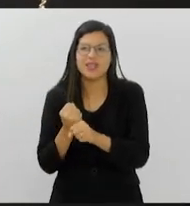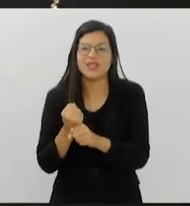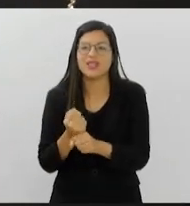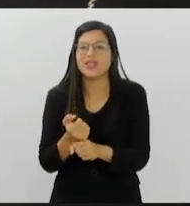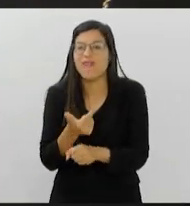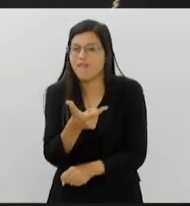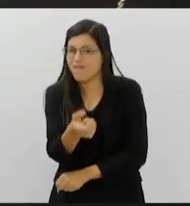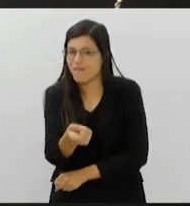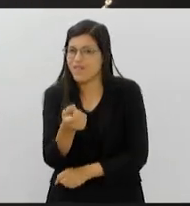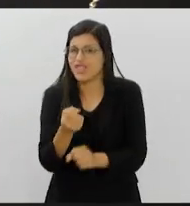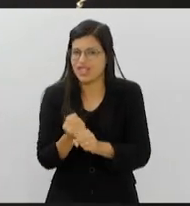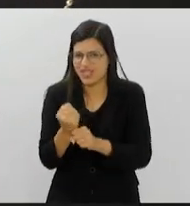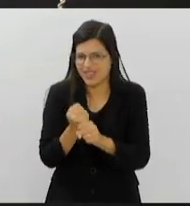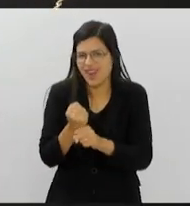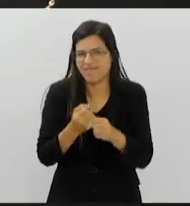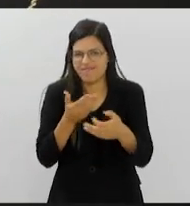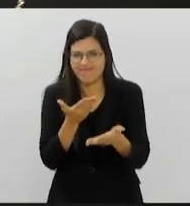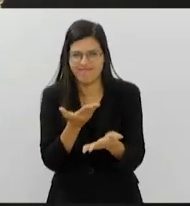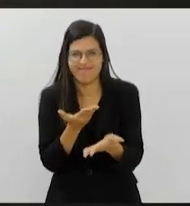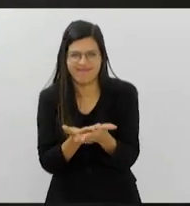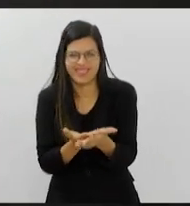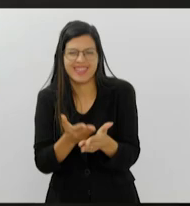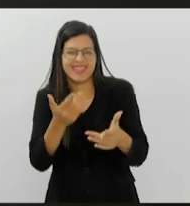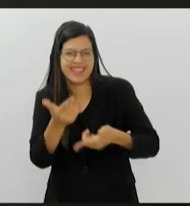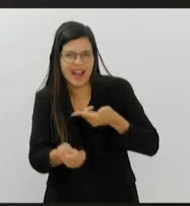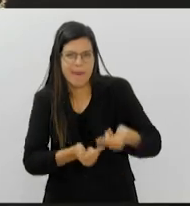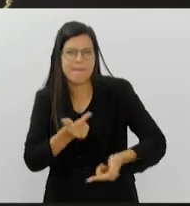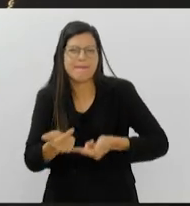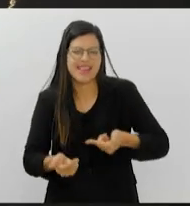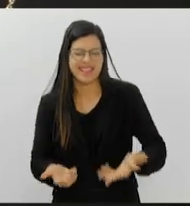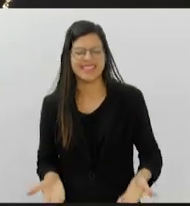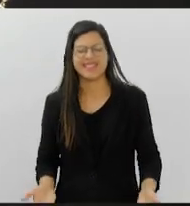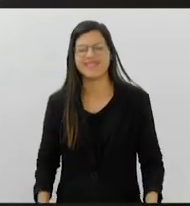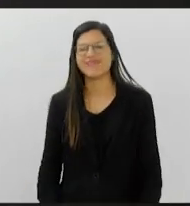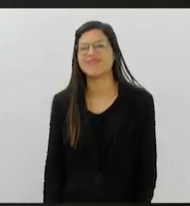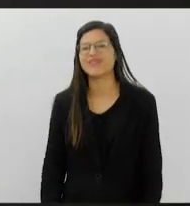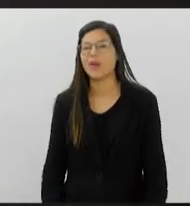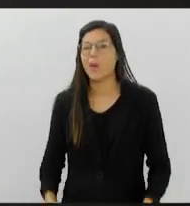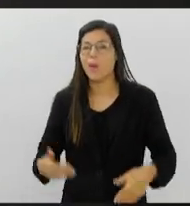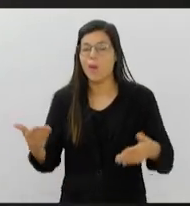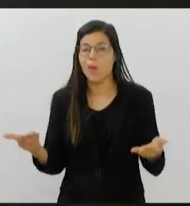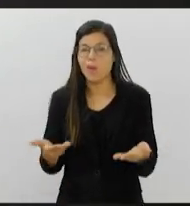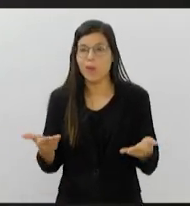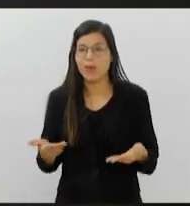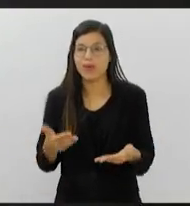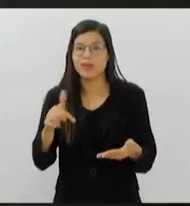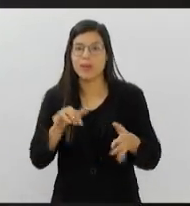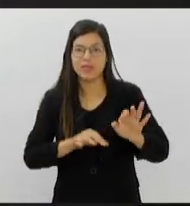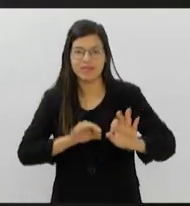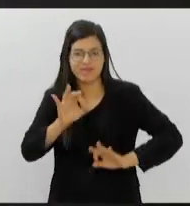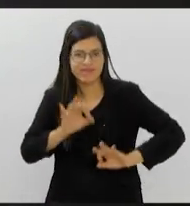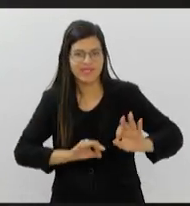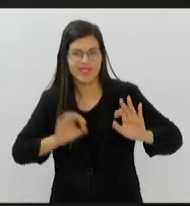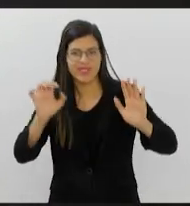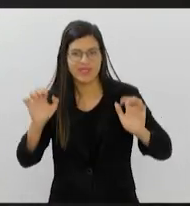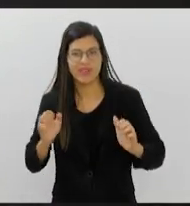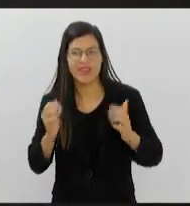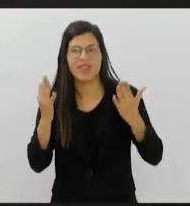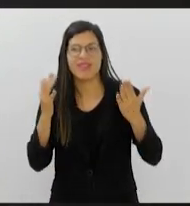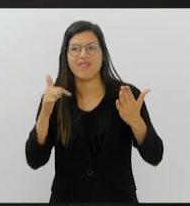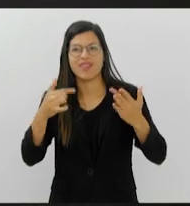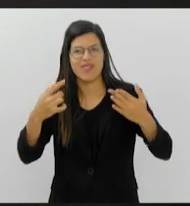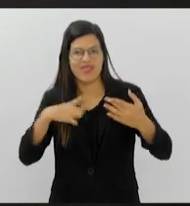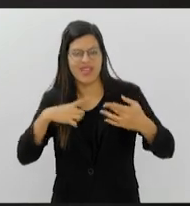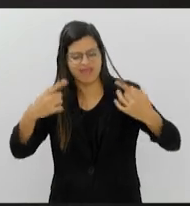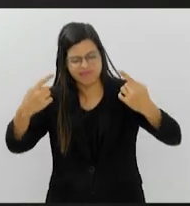anos de break. Então, é muita caminhada, né, nego? Hoje eu tô aqui como mestre de cerimônia, MC das batalhas, botar aqui a batalha